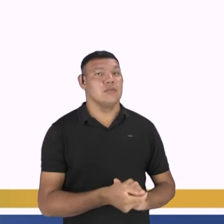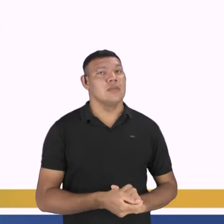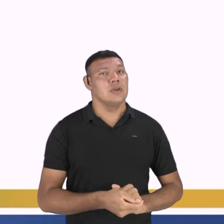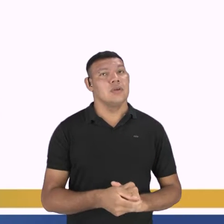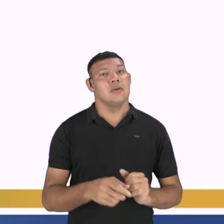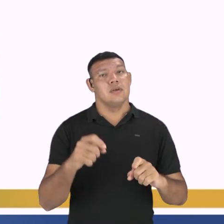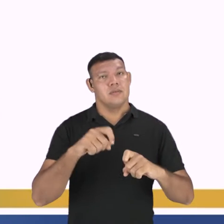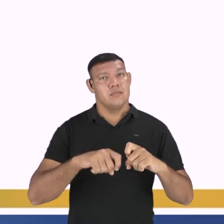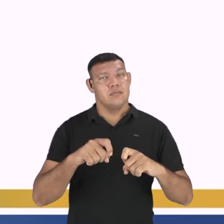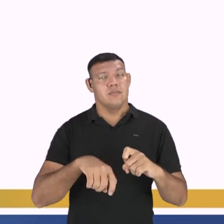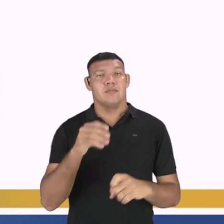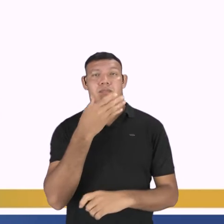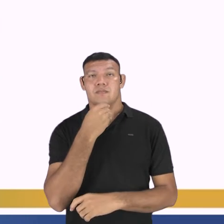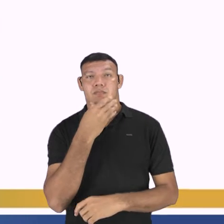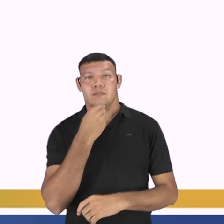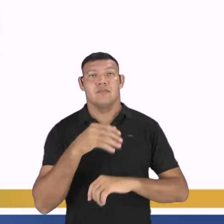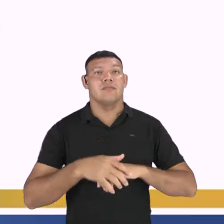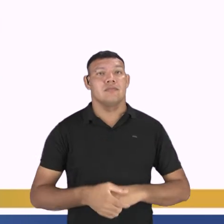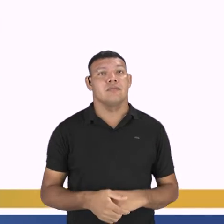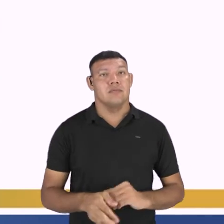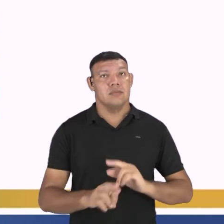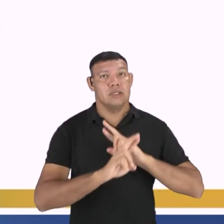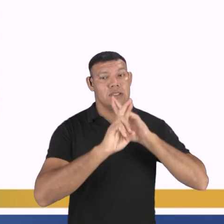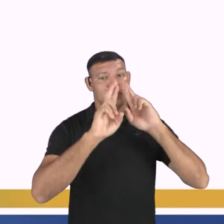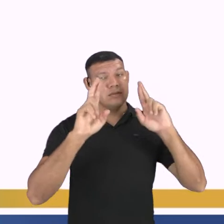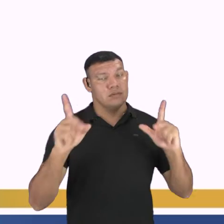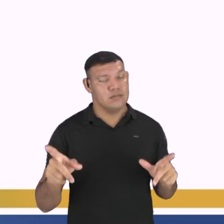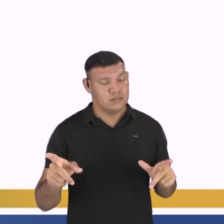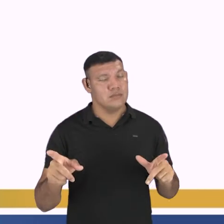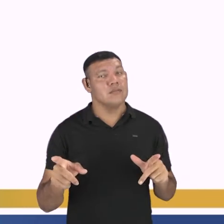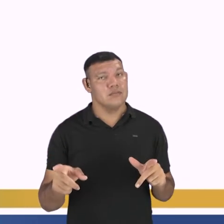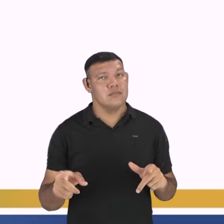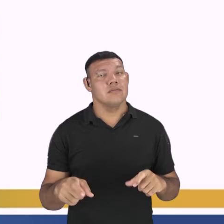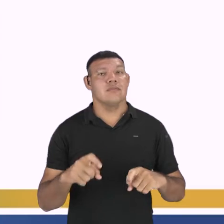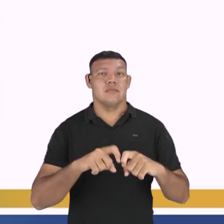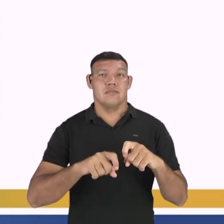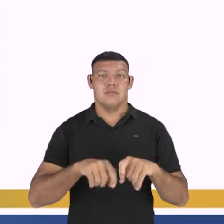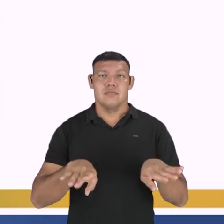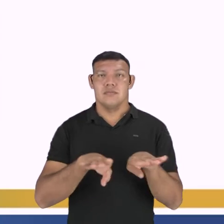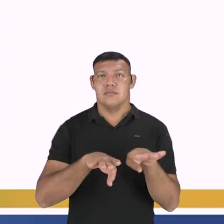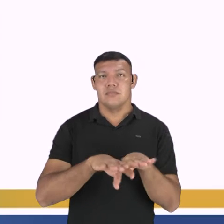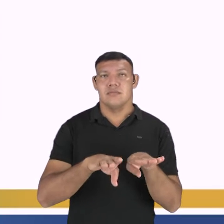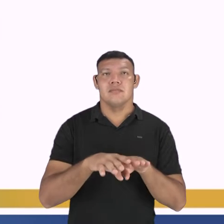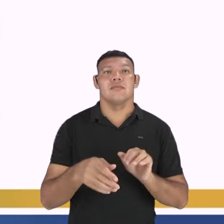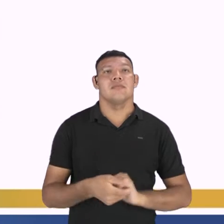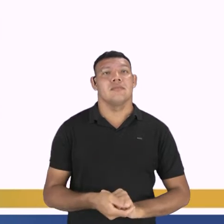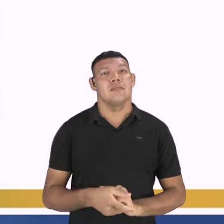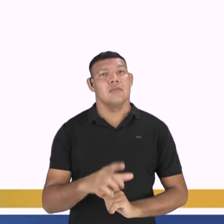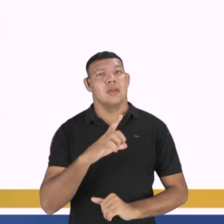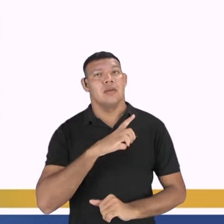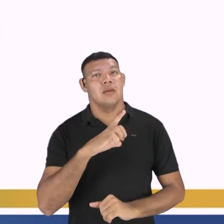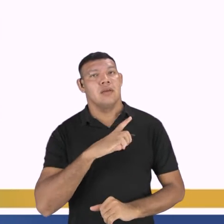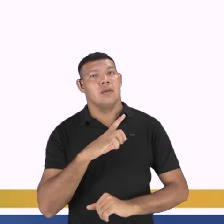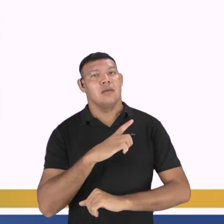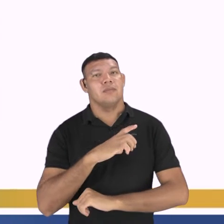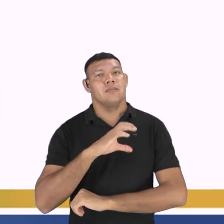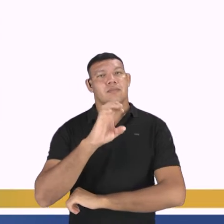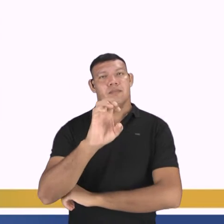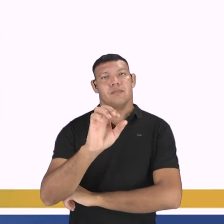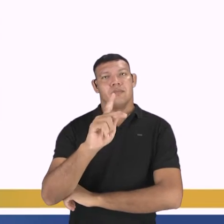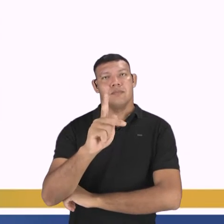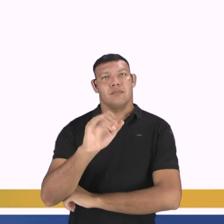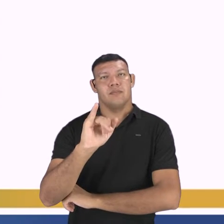sexo masculino e a diferenciação sexual. Além disso, nós temos o epidídimo, né, que após